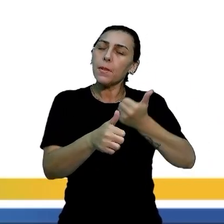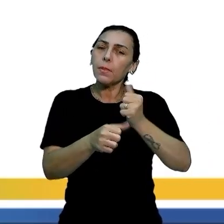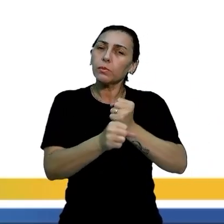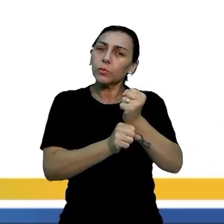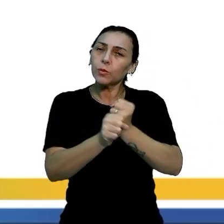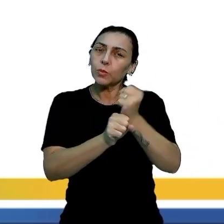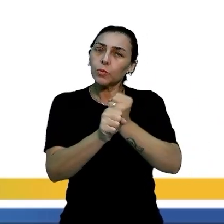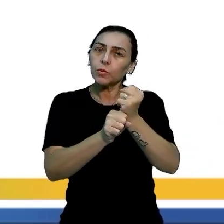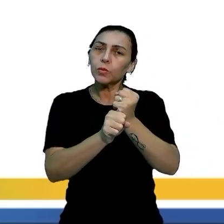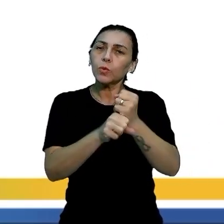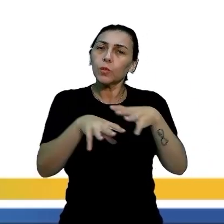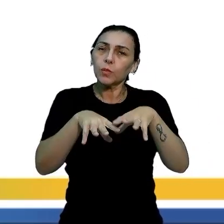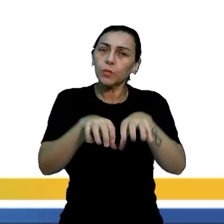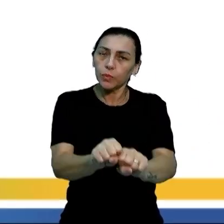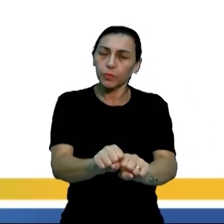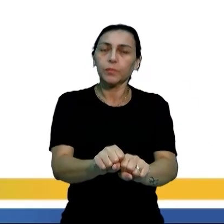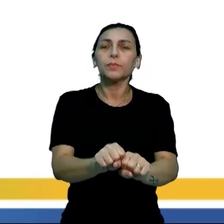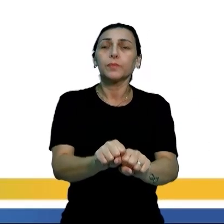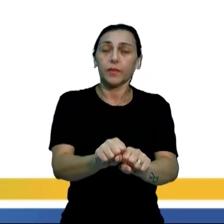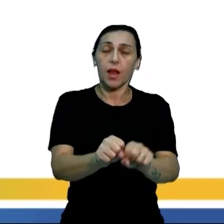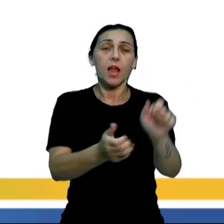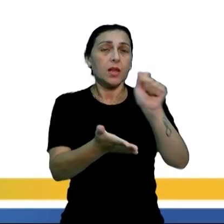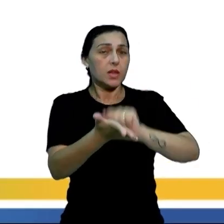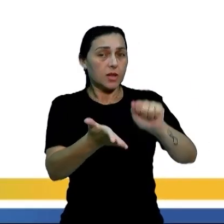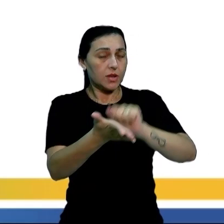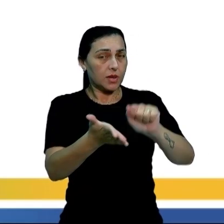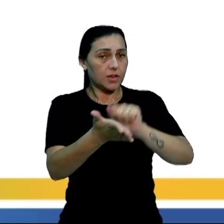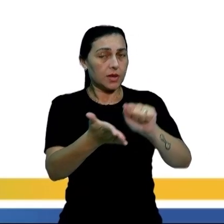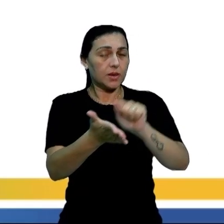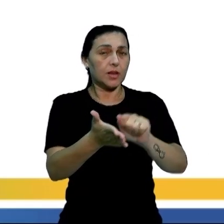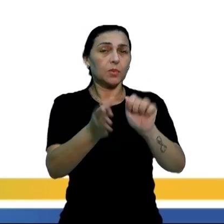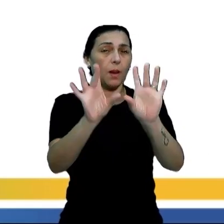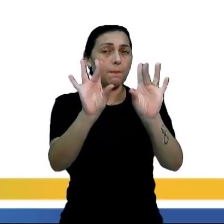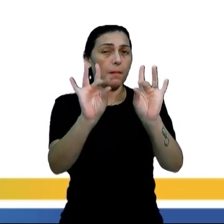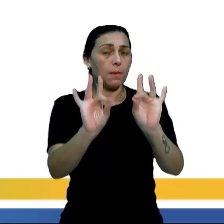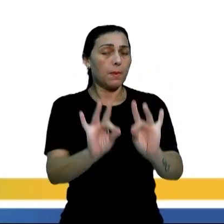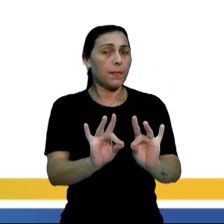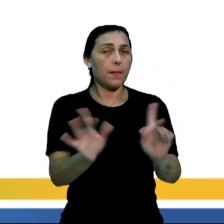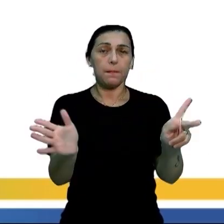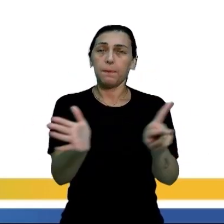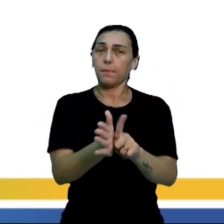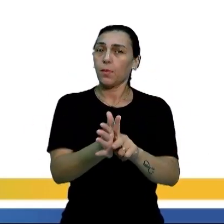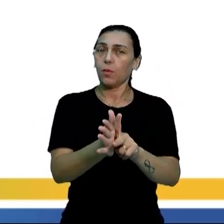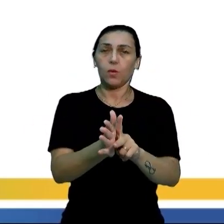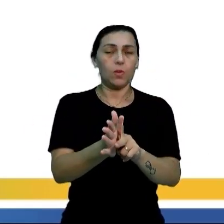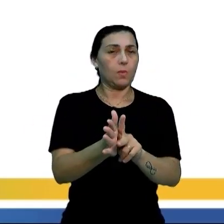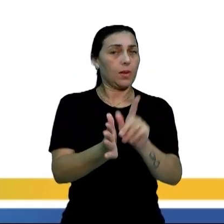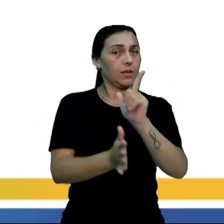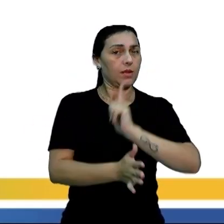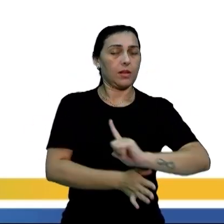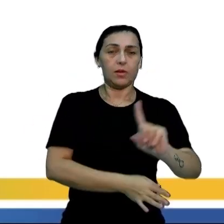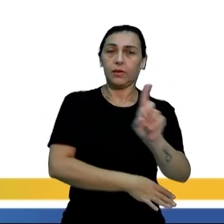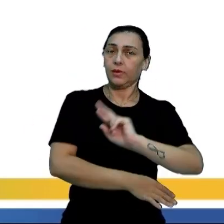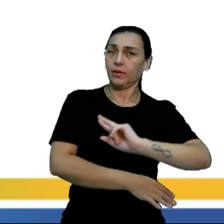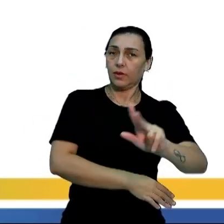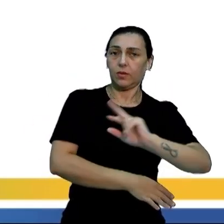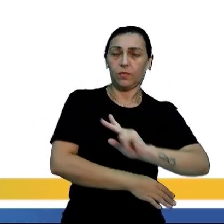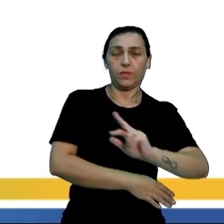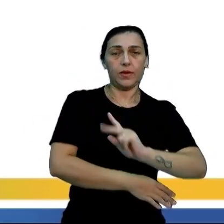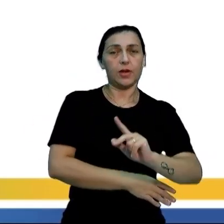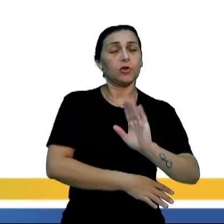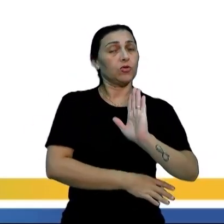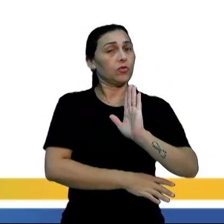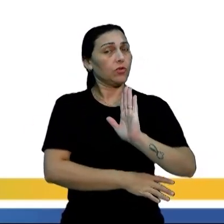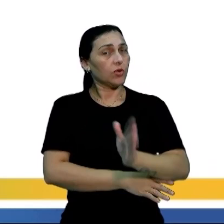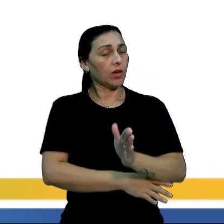de povoamento. Esses registros descritivos não pertencem à categoria literária, como já mencionado,